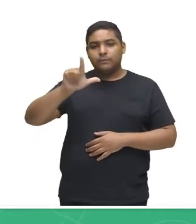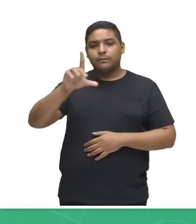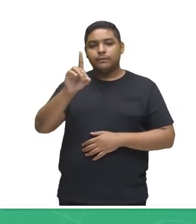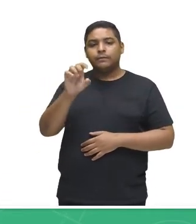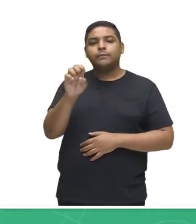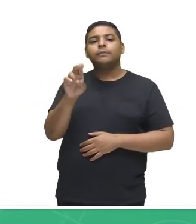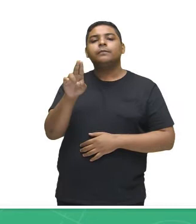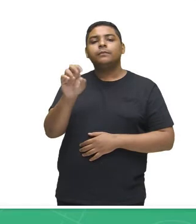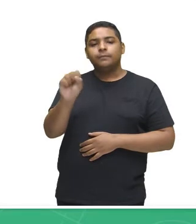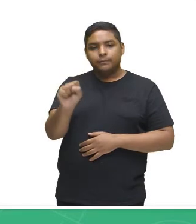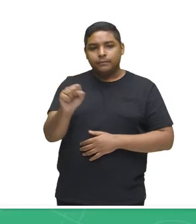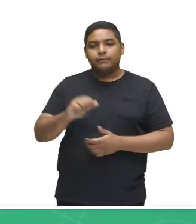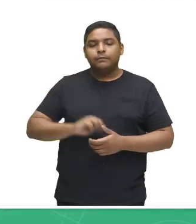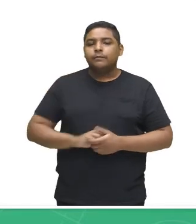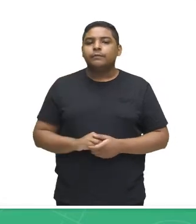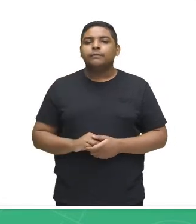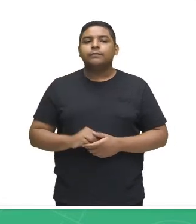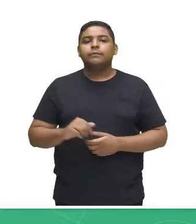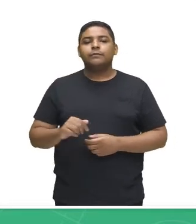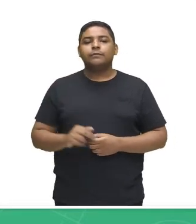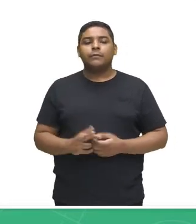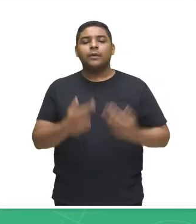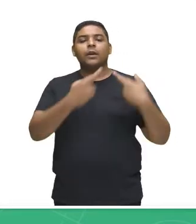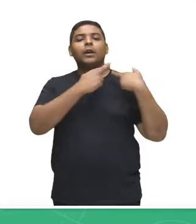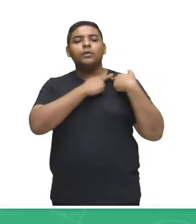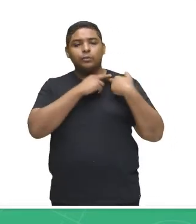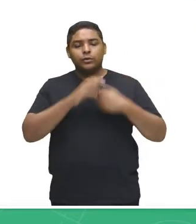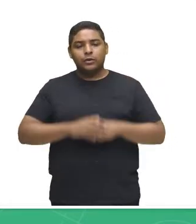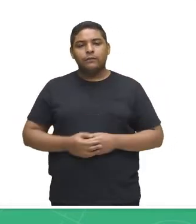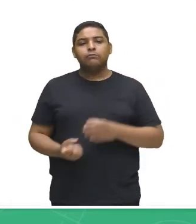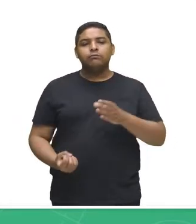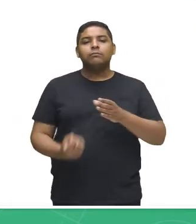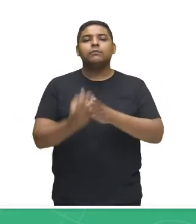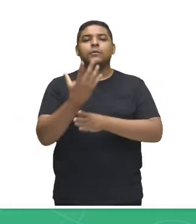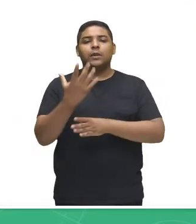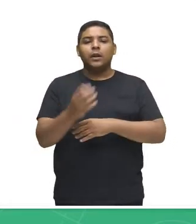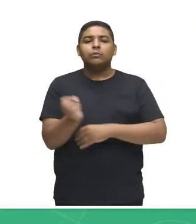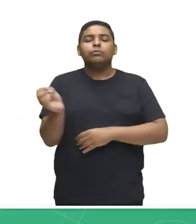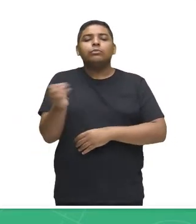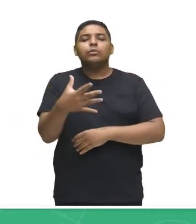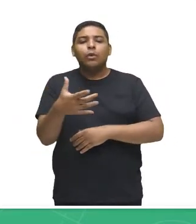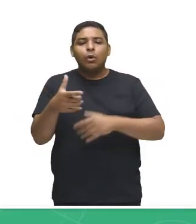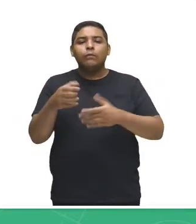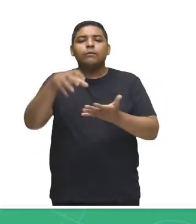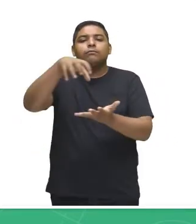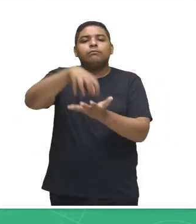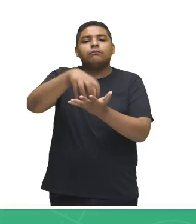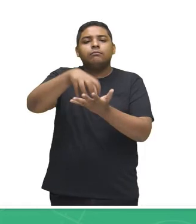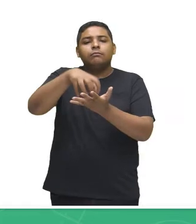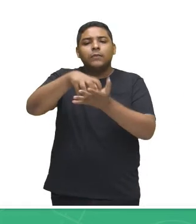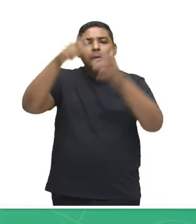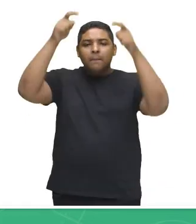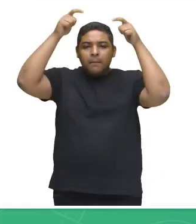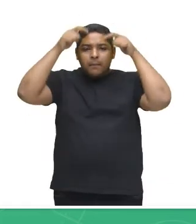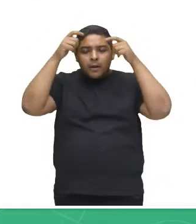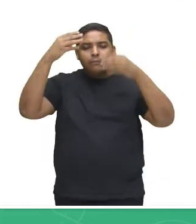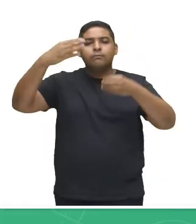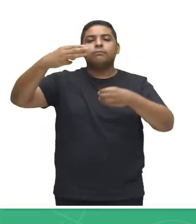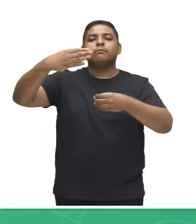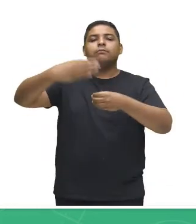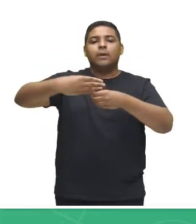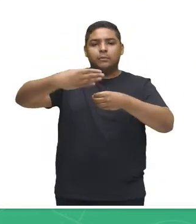ser responsáveis por criar o novo Império Babilônico. O maior representante deles vai ser o rei